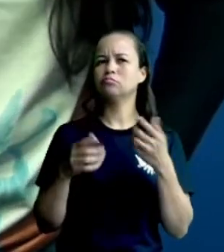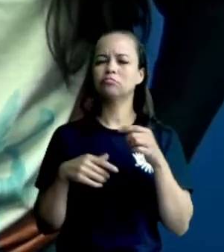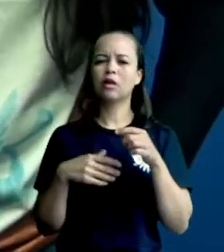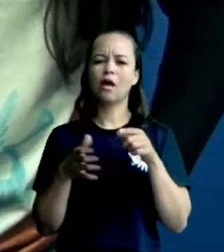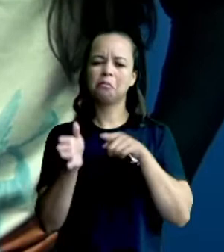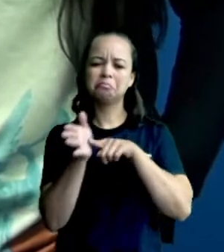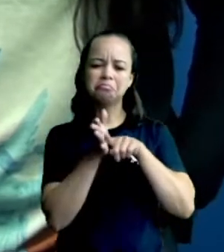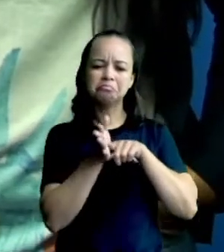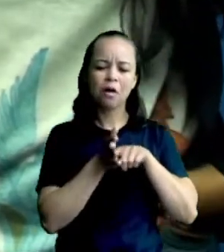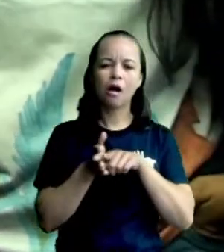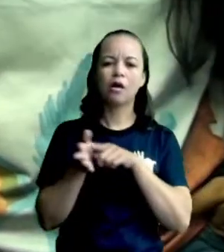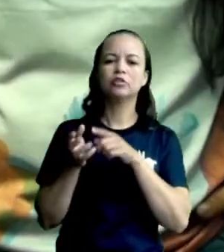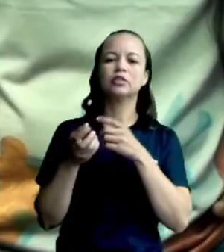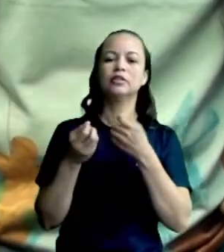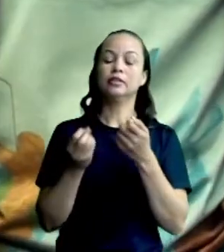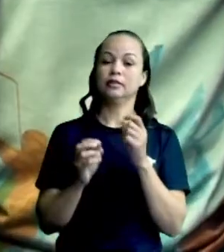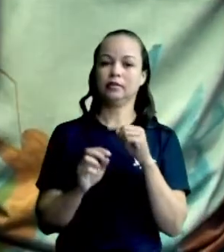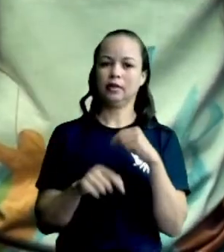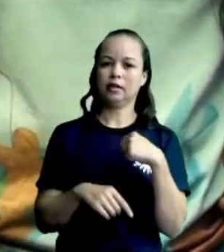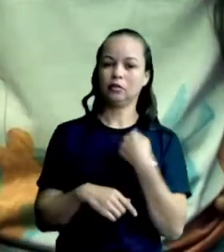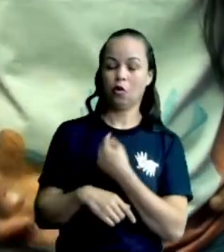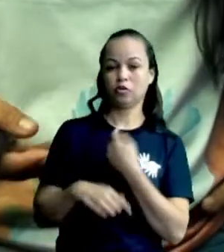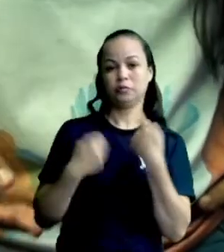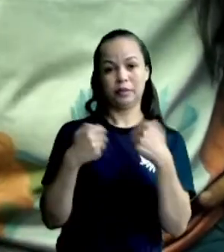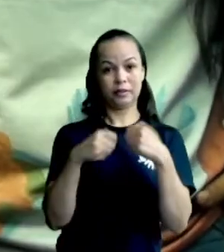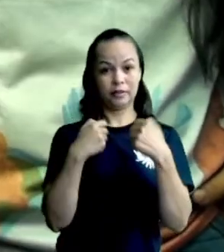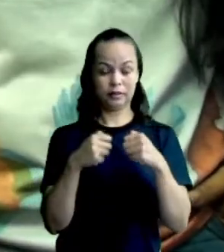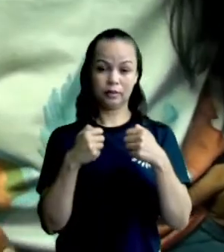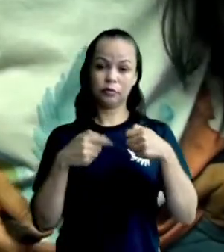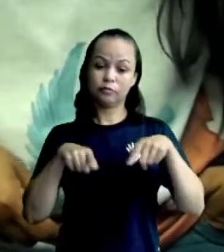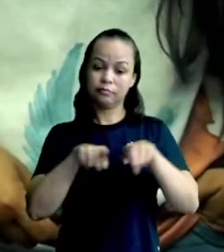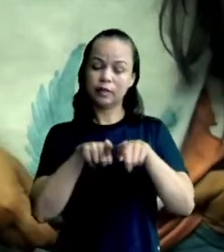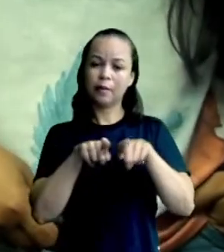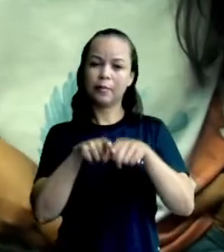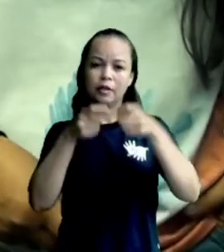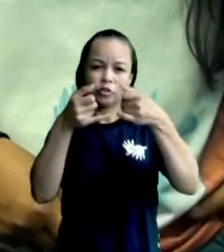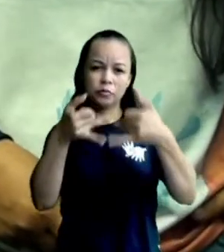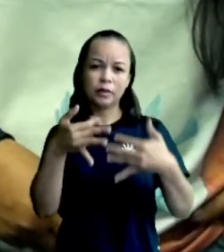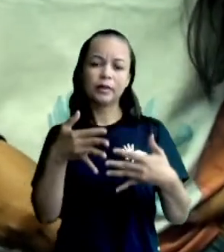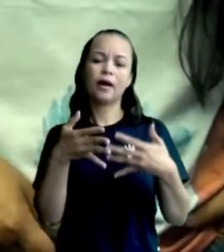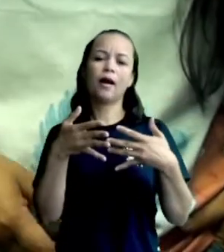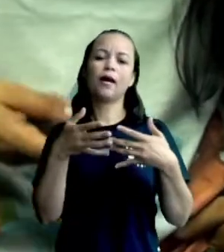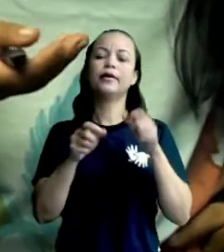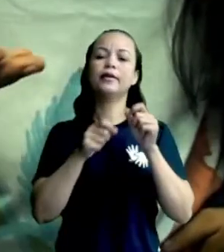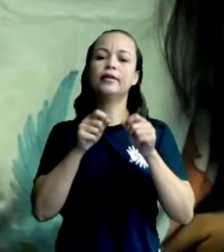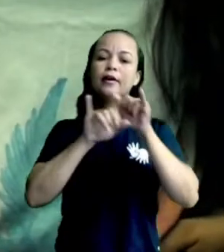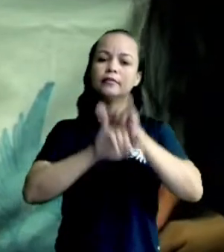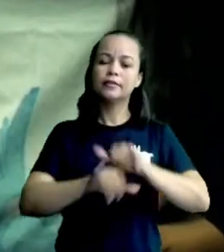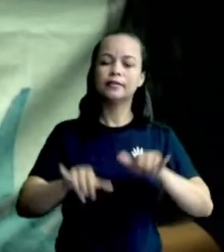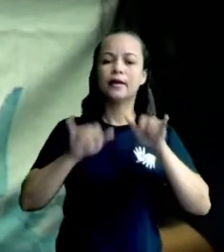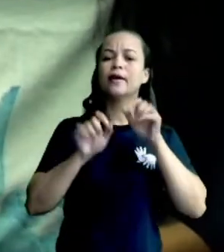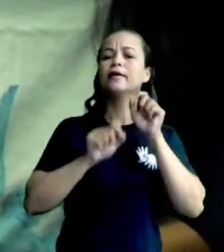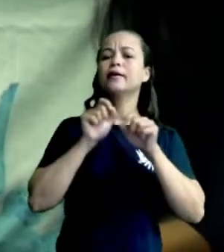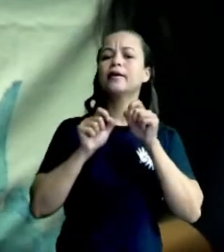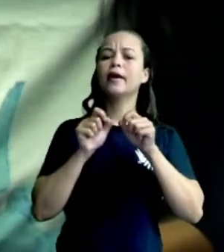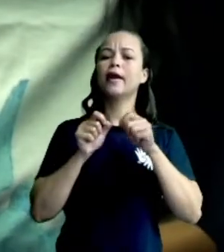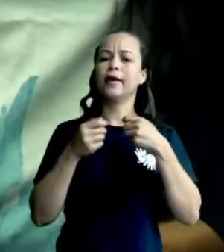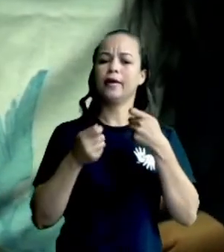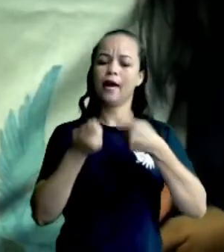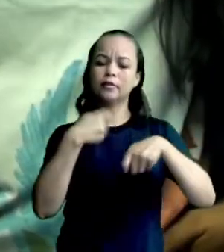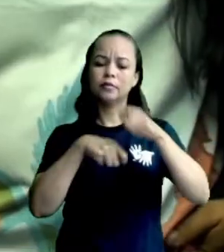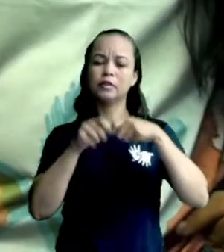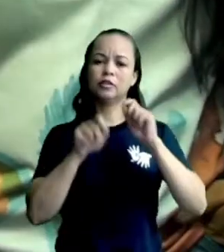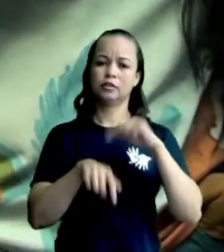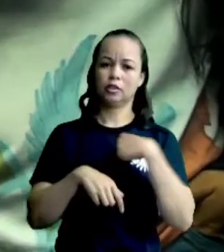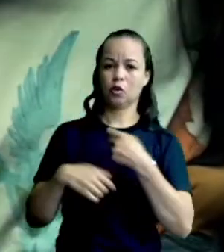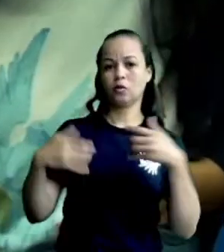precisamos também dizer quem administra nossa cidade, tá certo? Então, o nosso